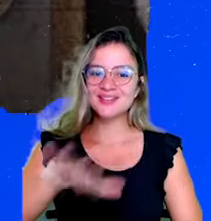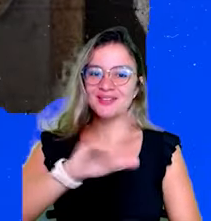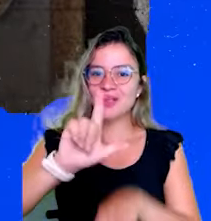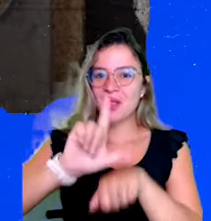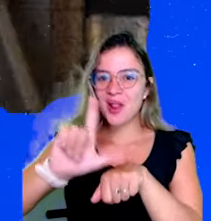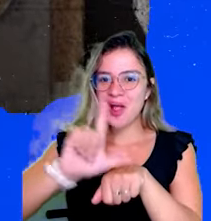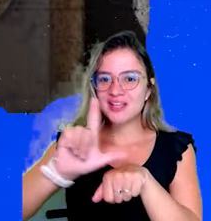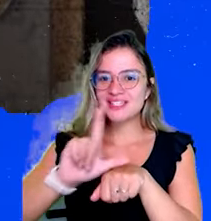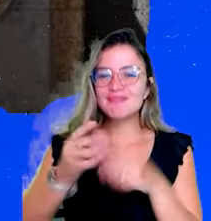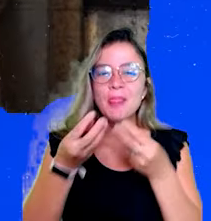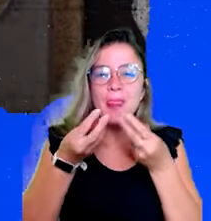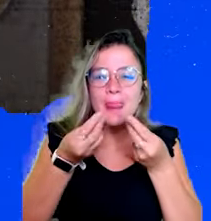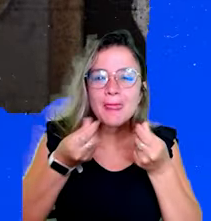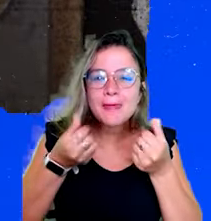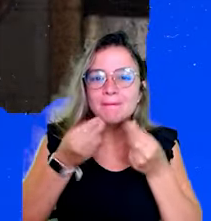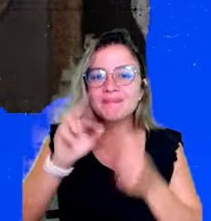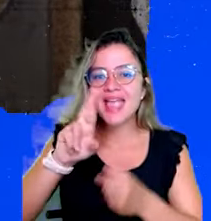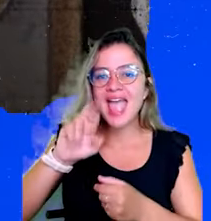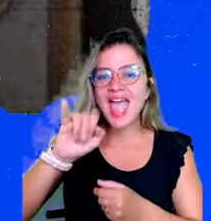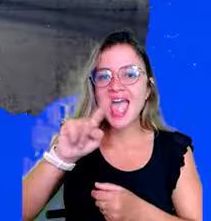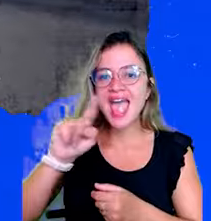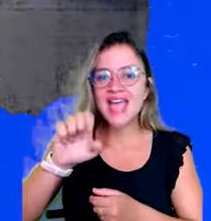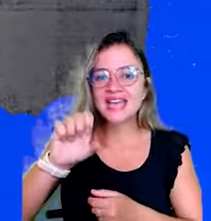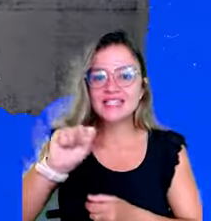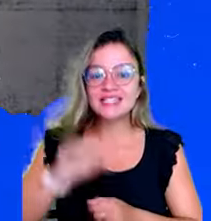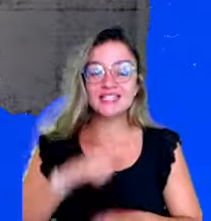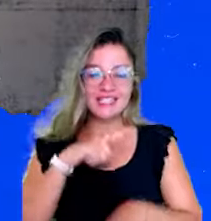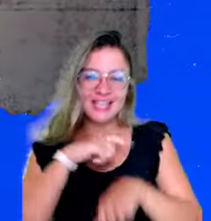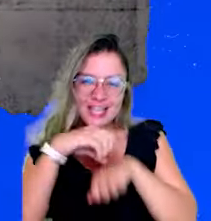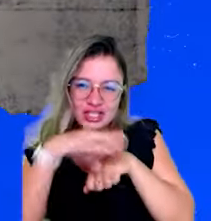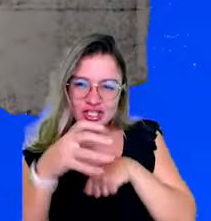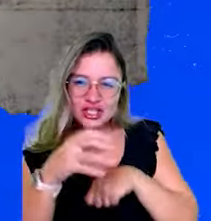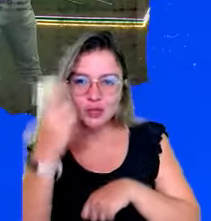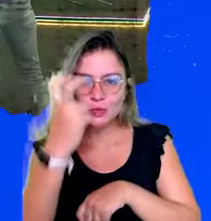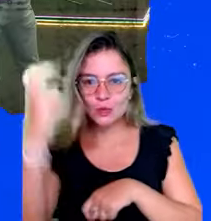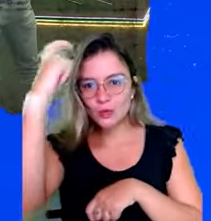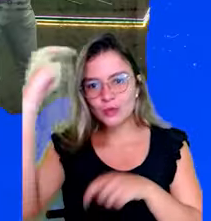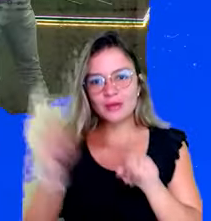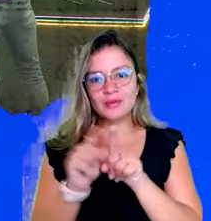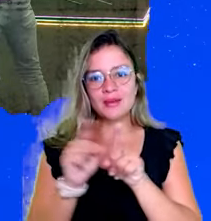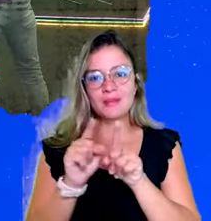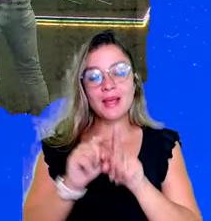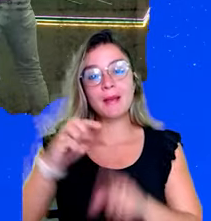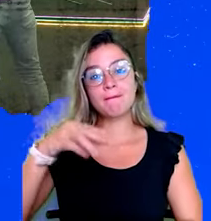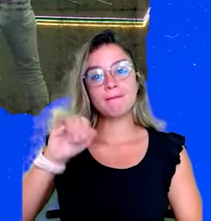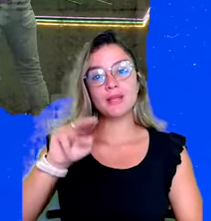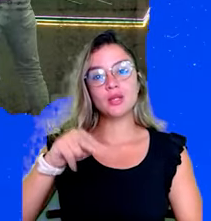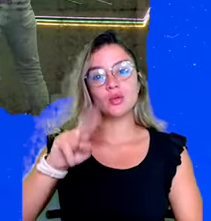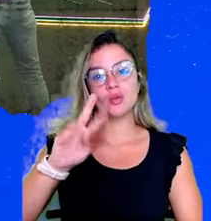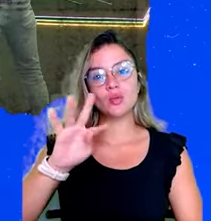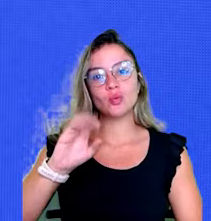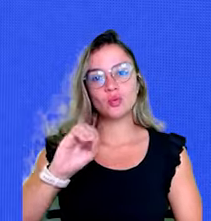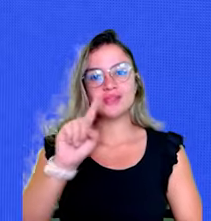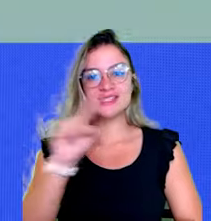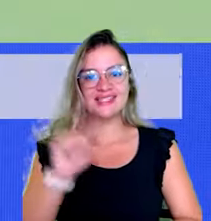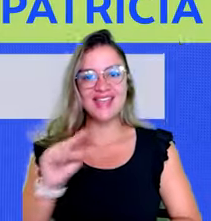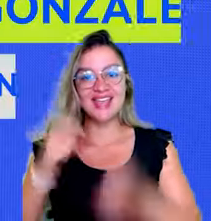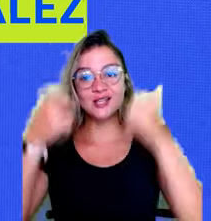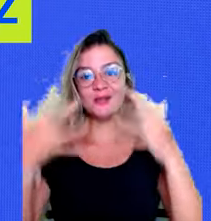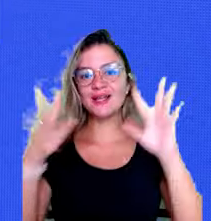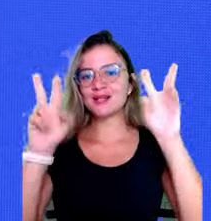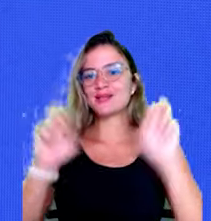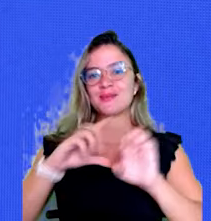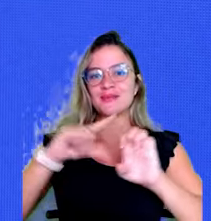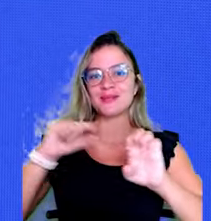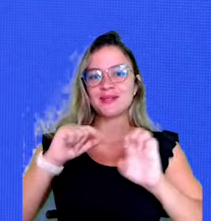edição, temos também a nossa dica cultural e o quadro Minuto Z, falando de empreendedorismo jovem. Eu sou a